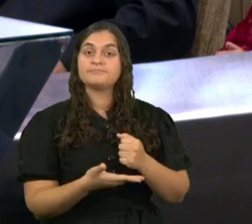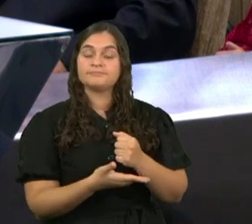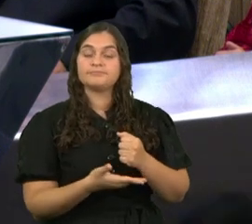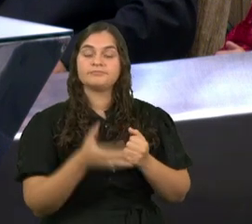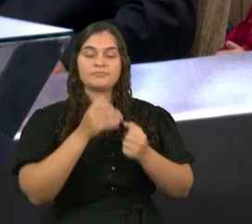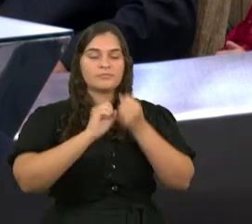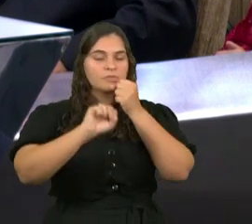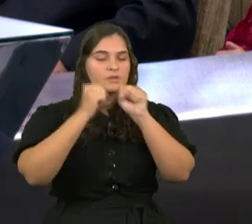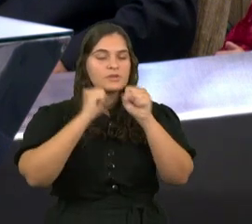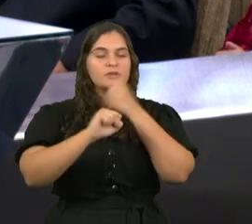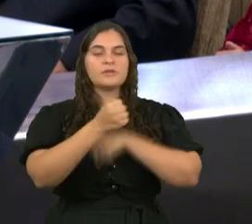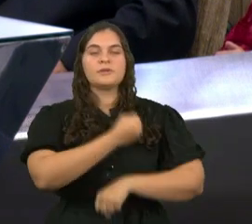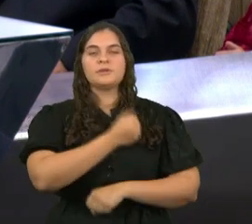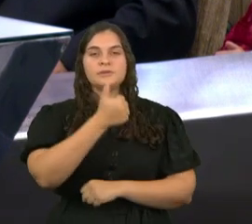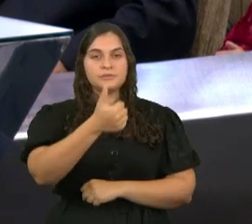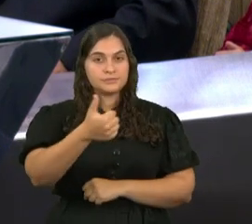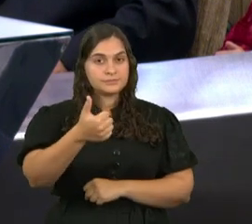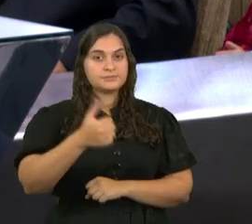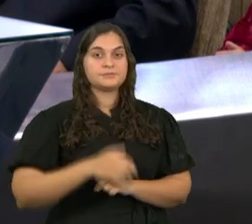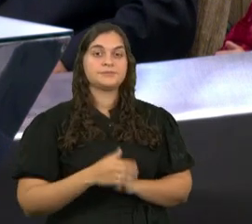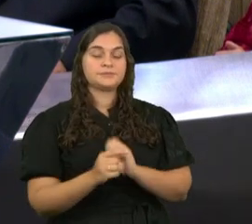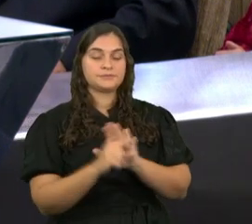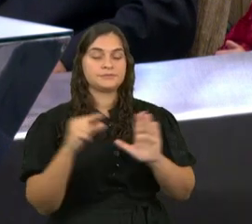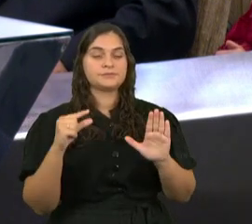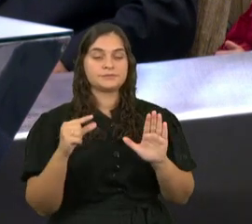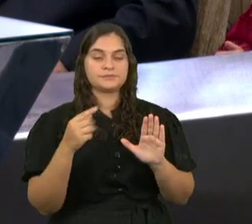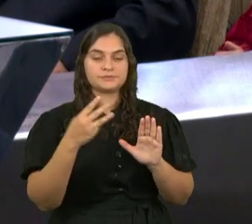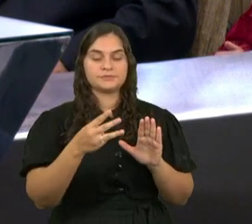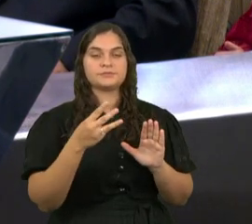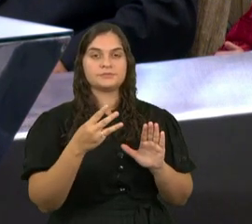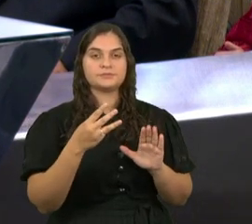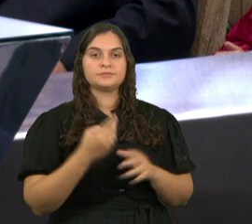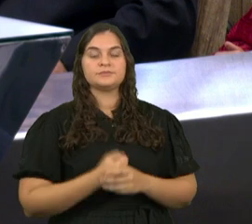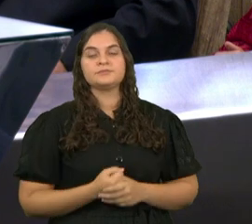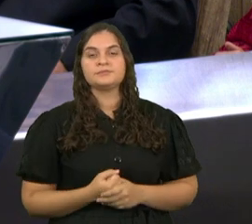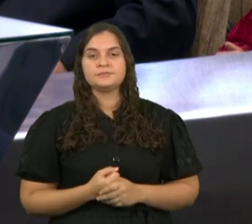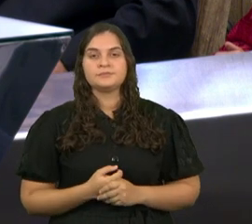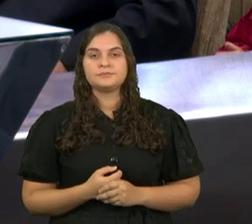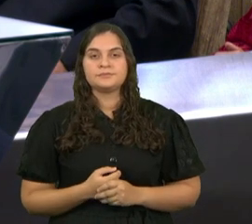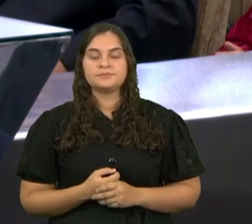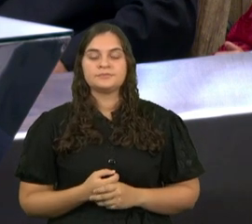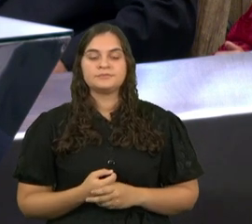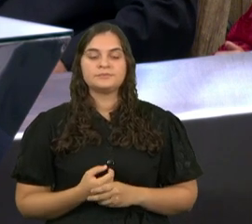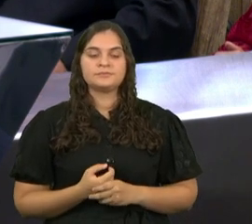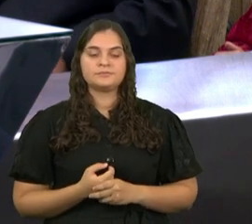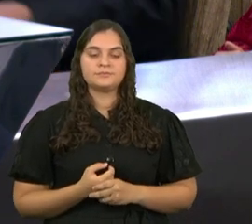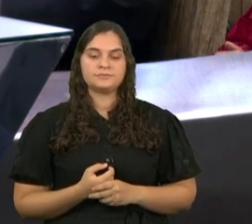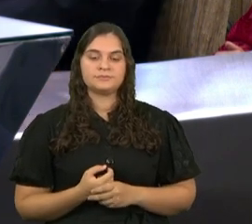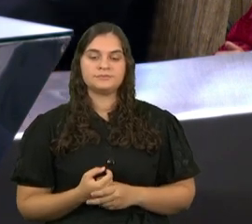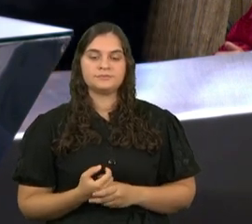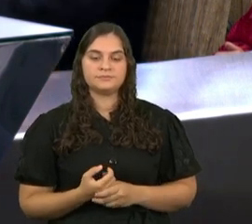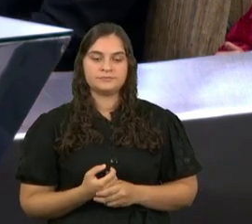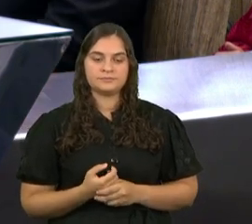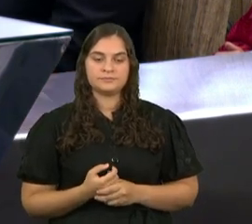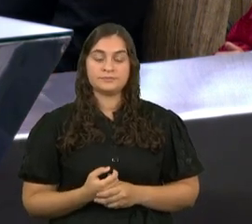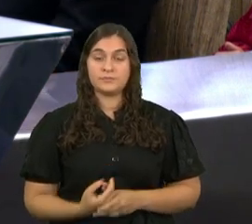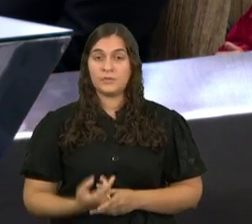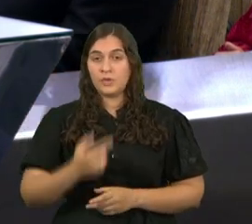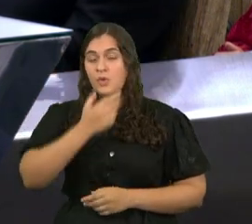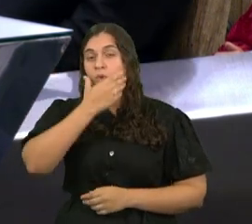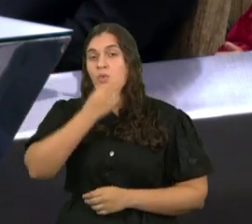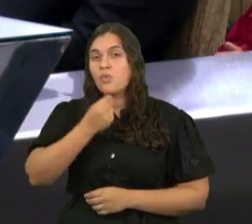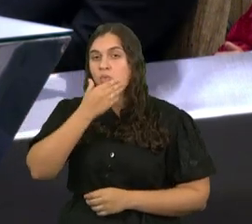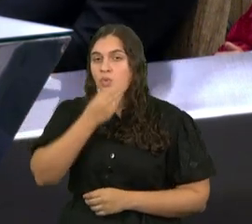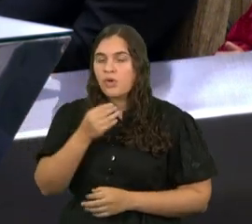salmo conhecido, no verso 3. E ele será como a árvore